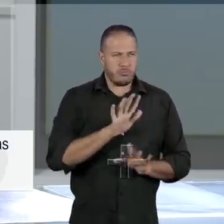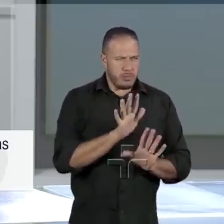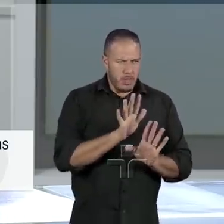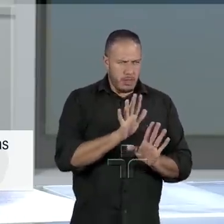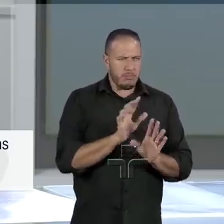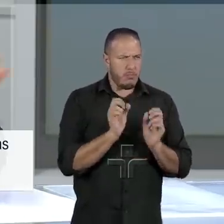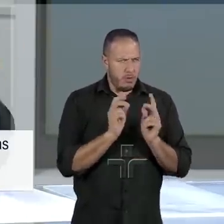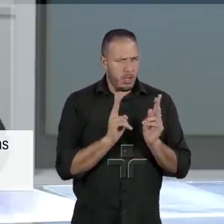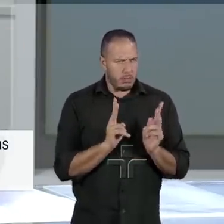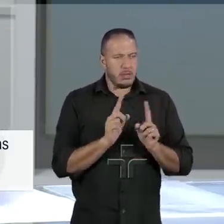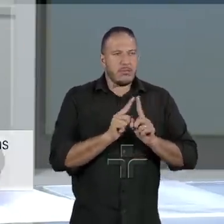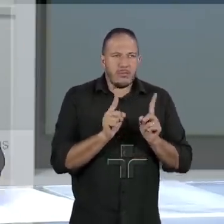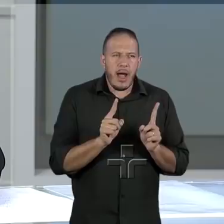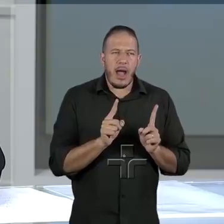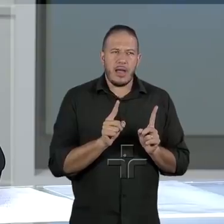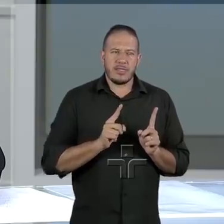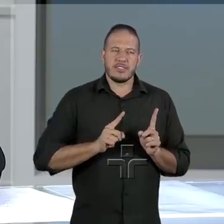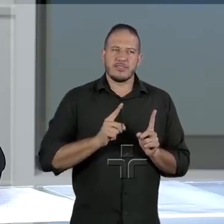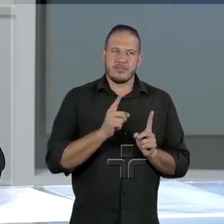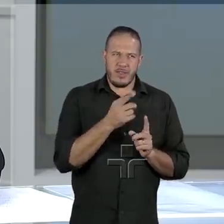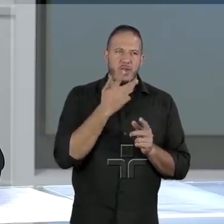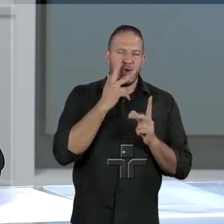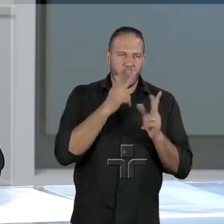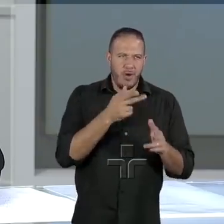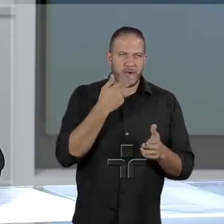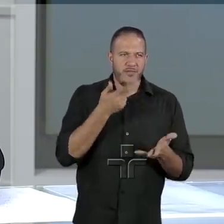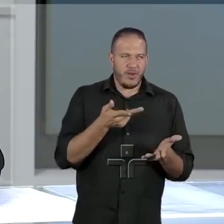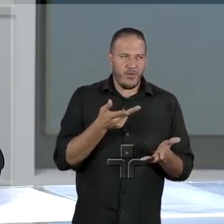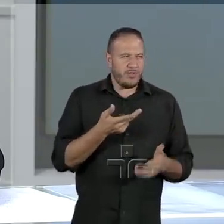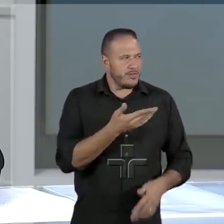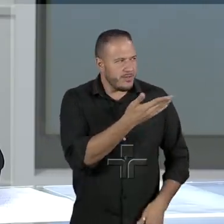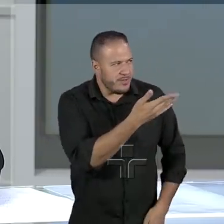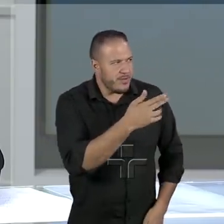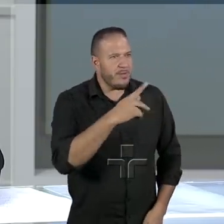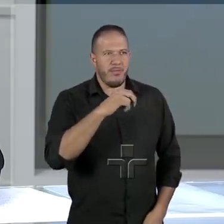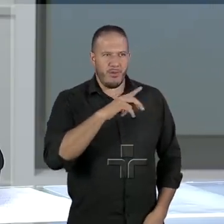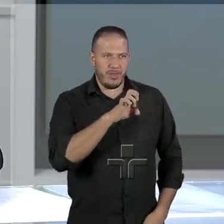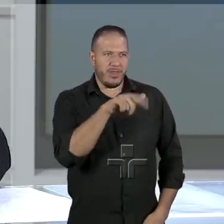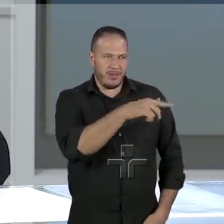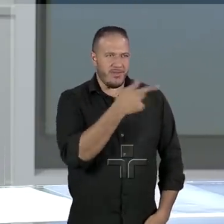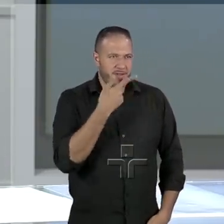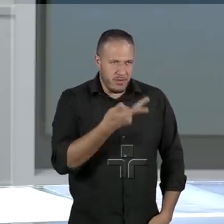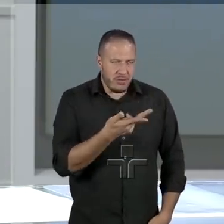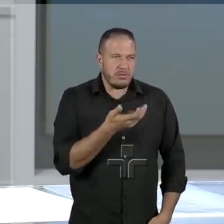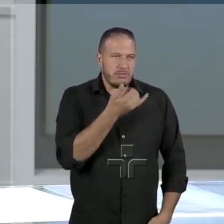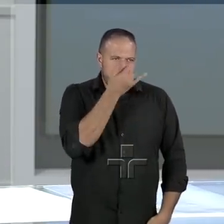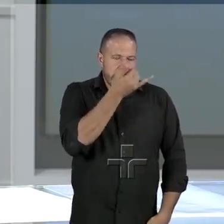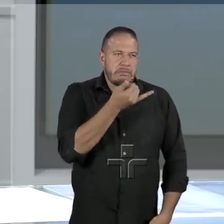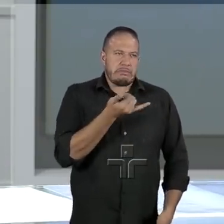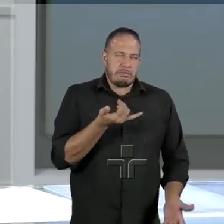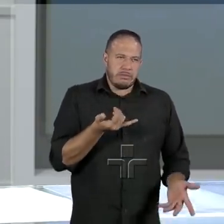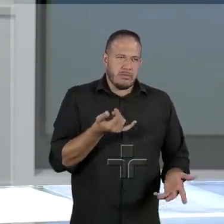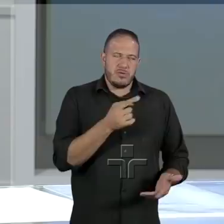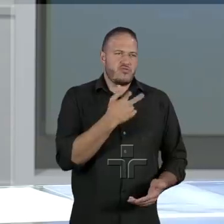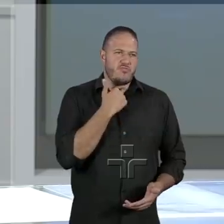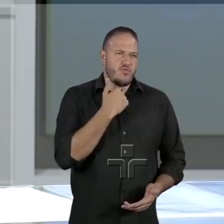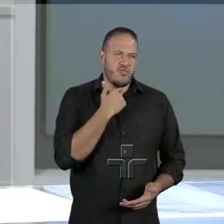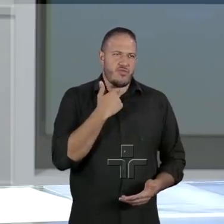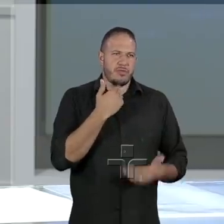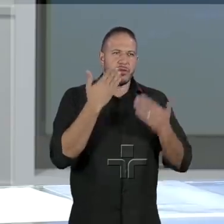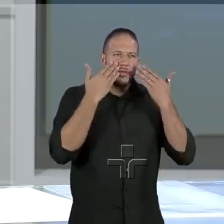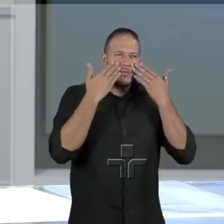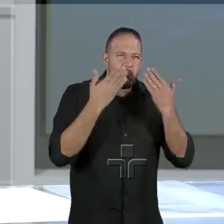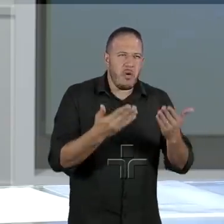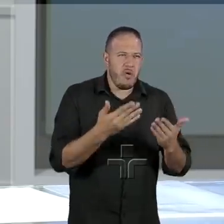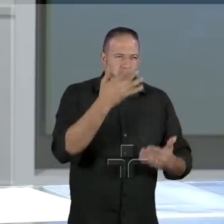um descuido, como bem apontou o Pondé aí, que a gente não pode expor uma